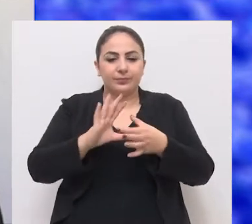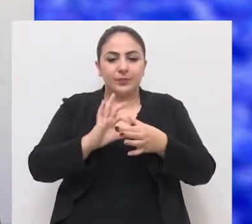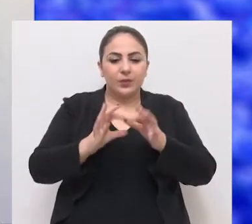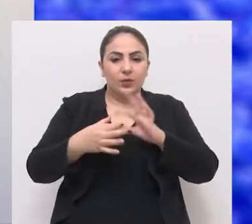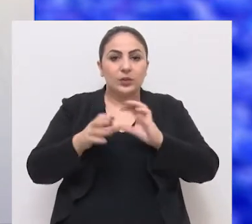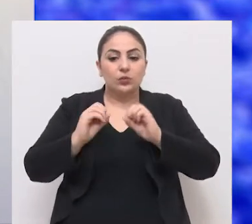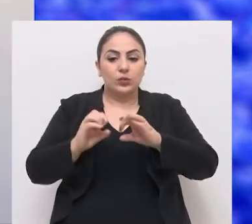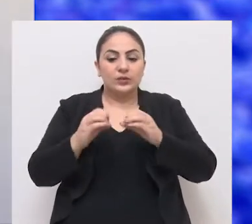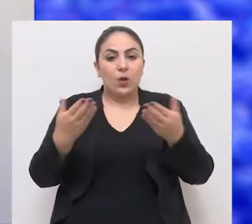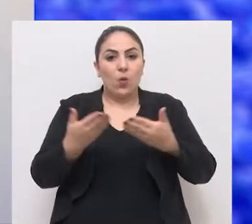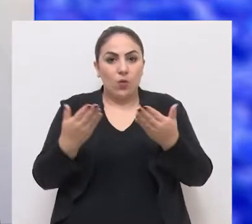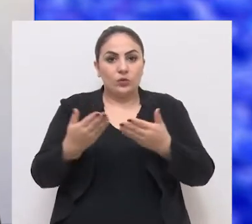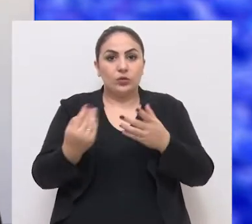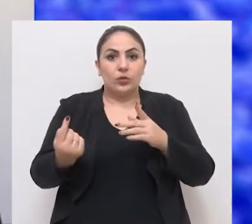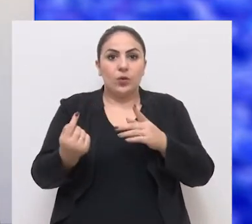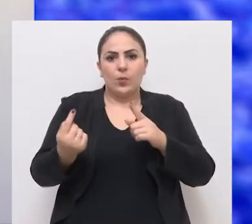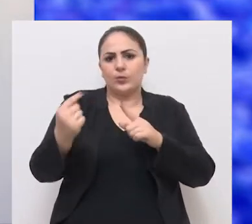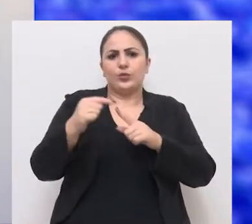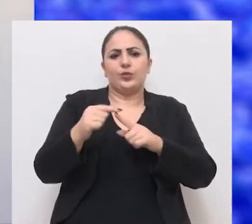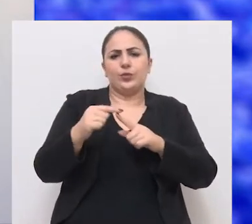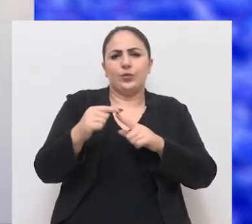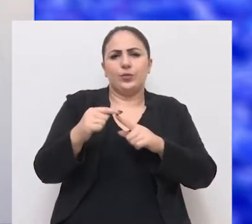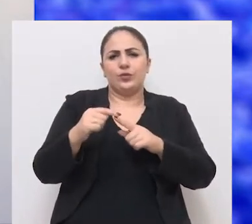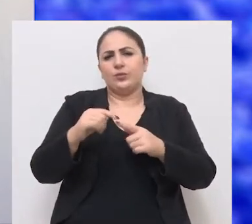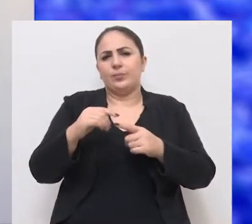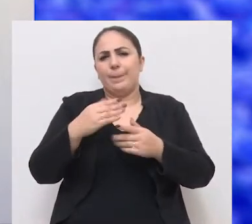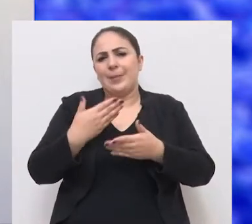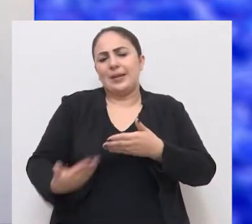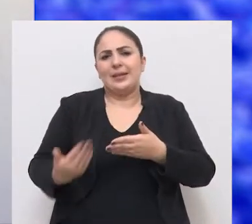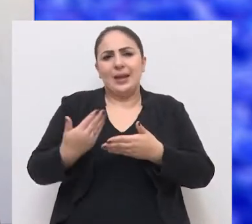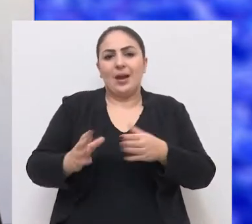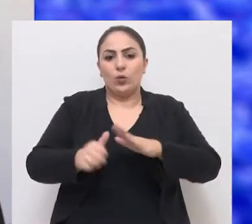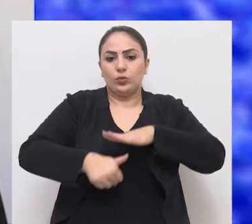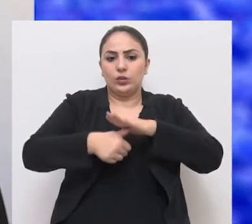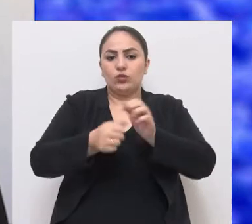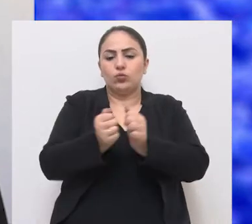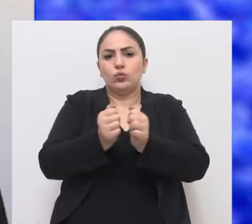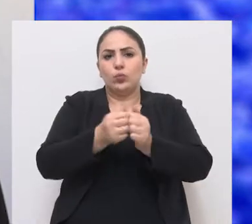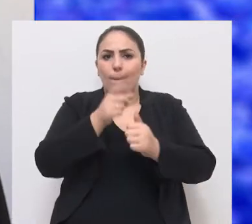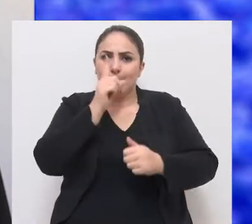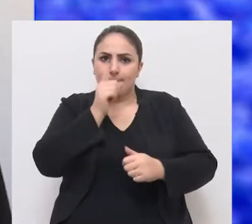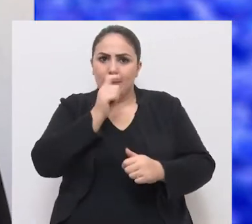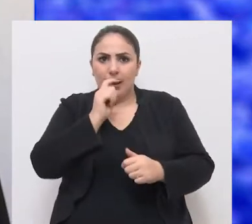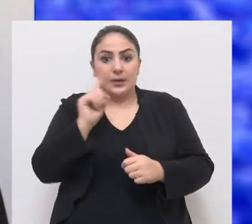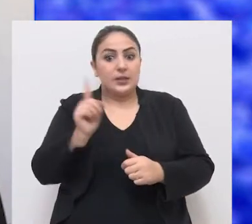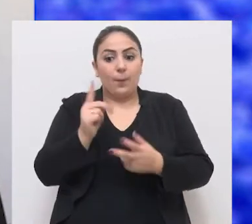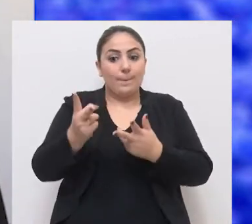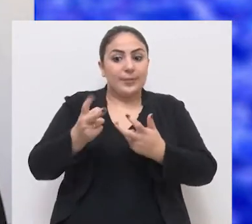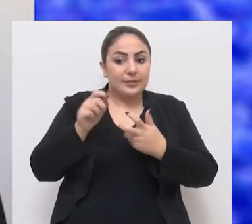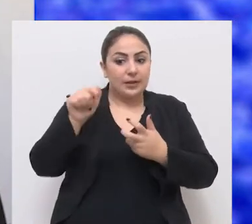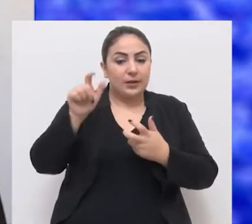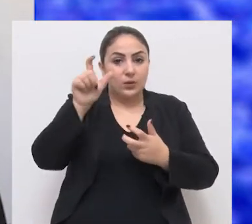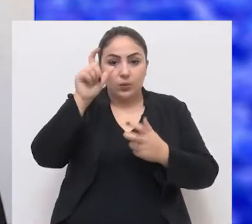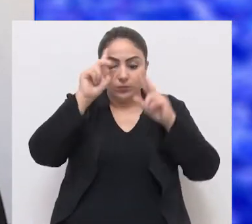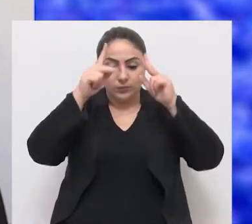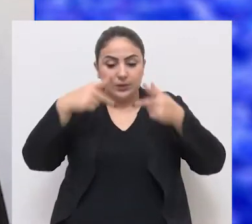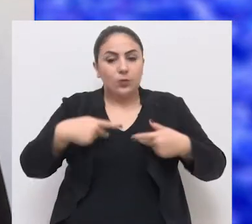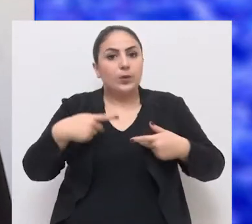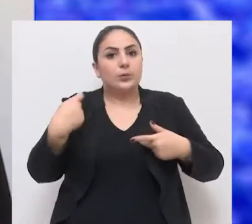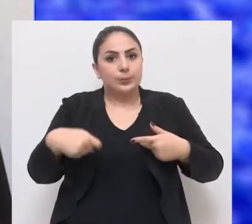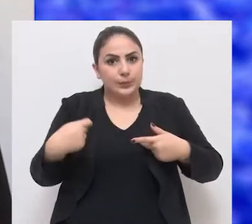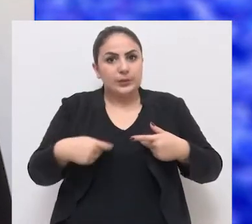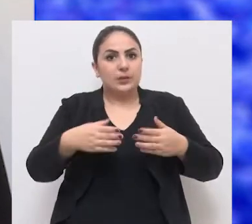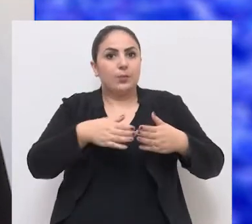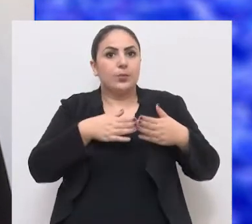correntes educacionais hoje que visam tirar essa autoridade com os pais e não percebem que o indivíduo, o ser humano,